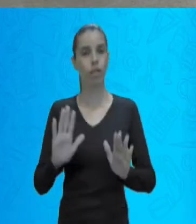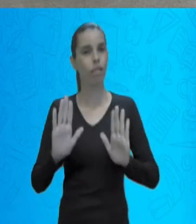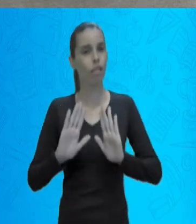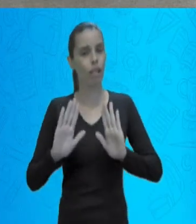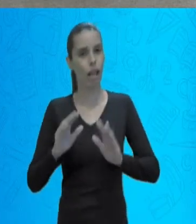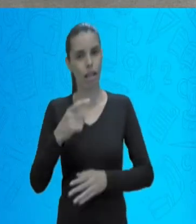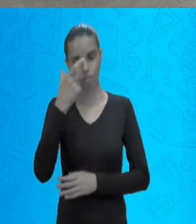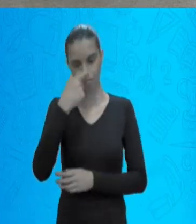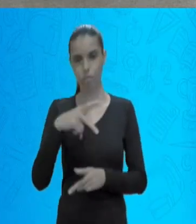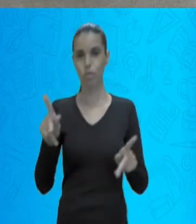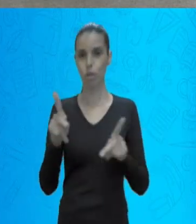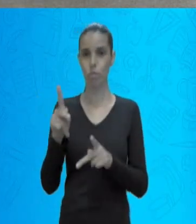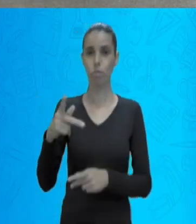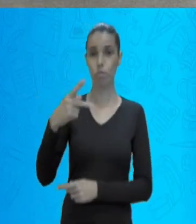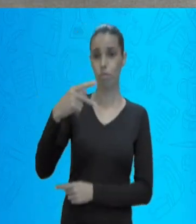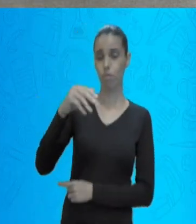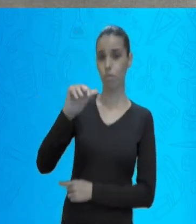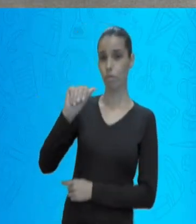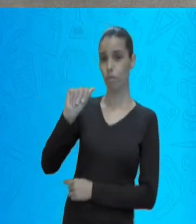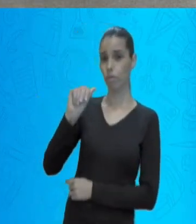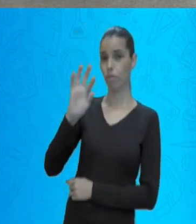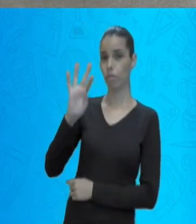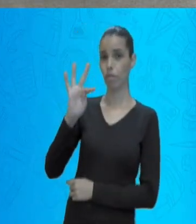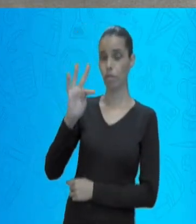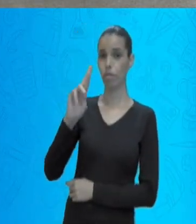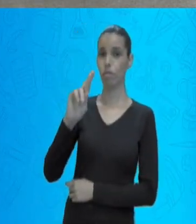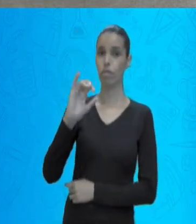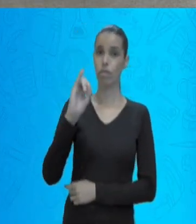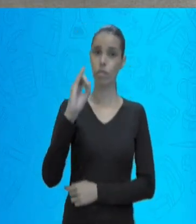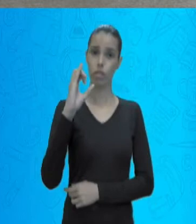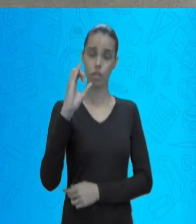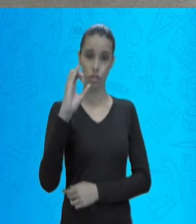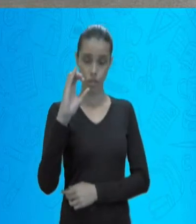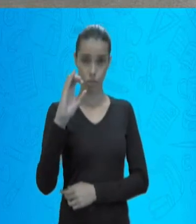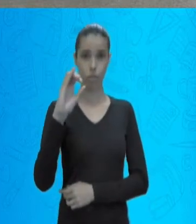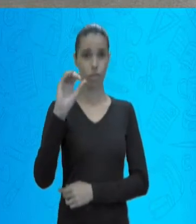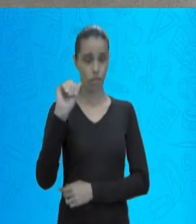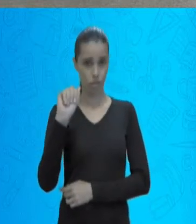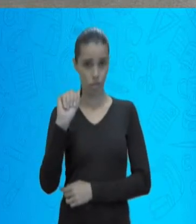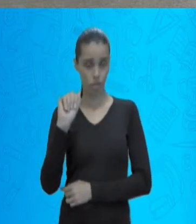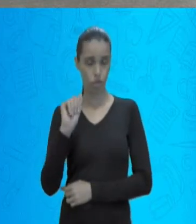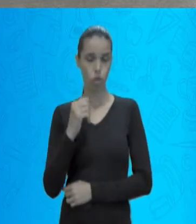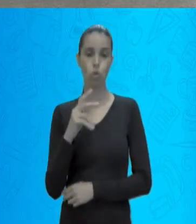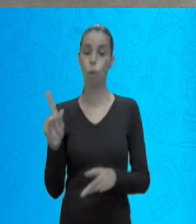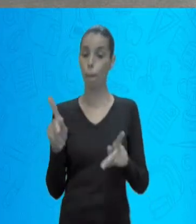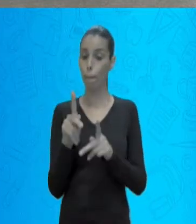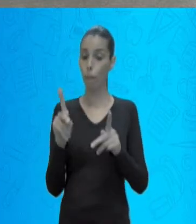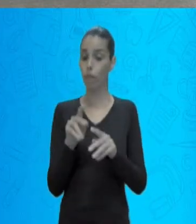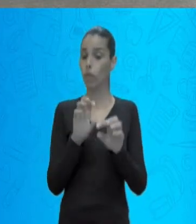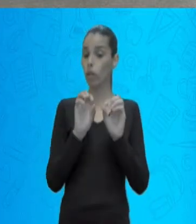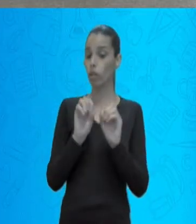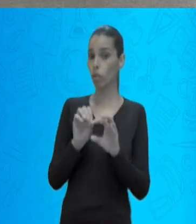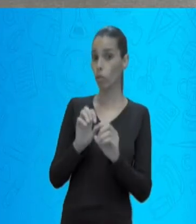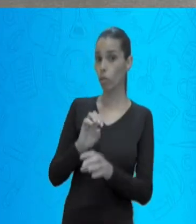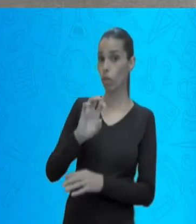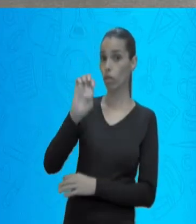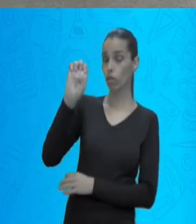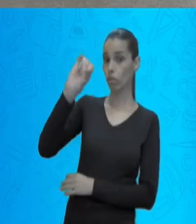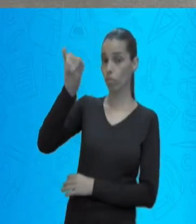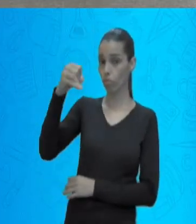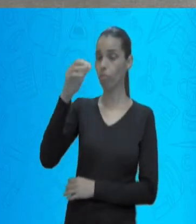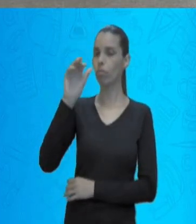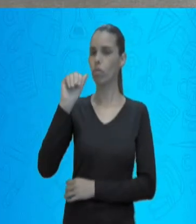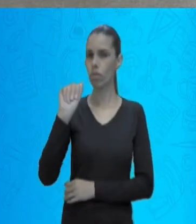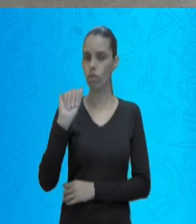Olá, sou a professora Patrícia, da Educação de Jovens e Adultos, e na nossa aula de língua portuguesa de hoje vamos falar um pouco